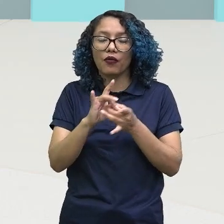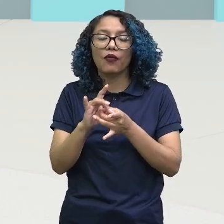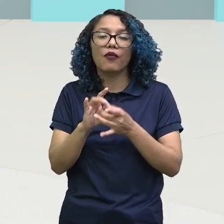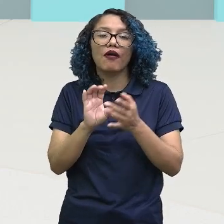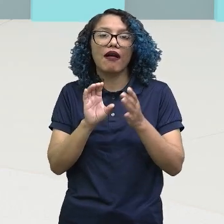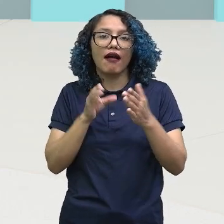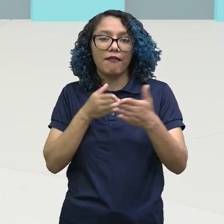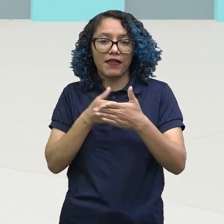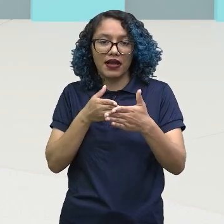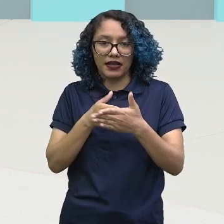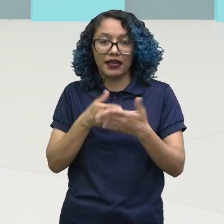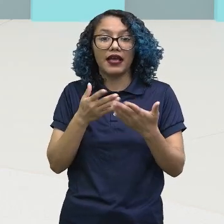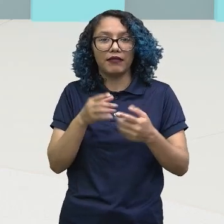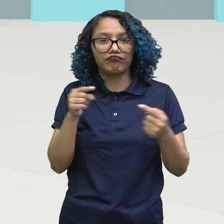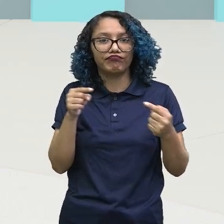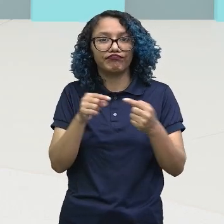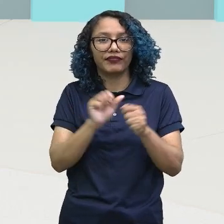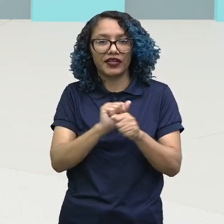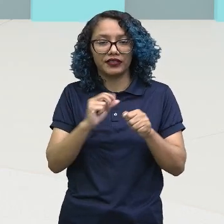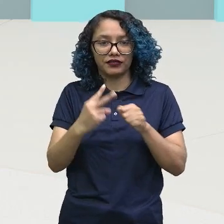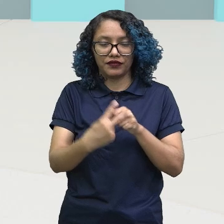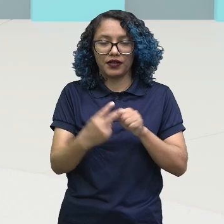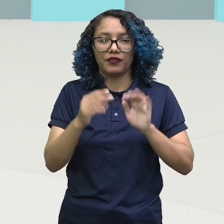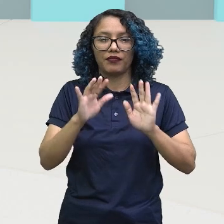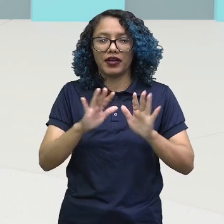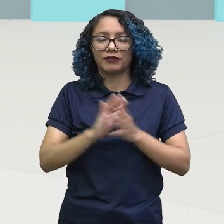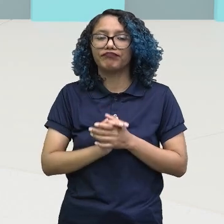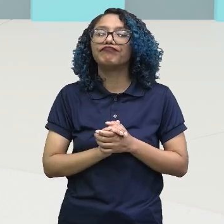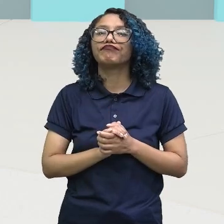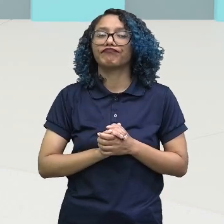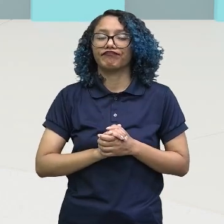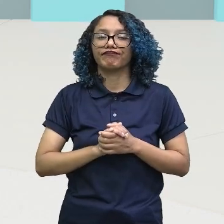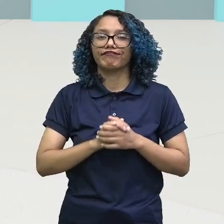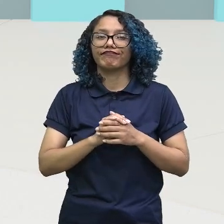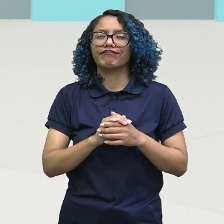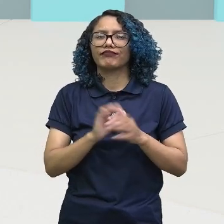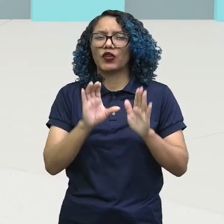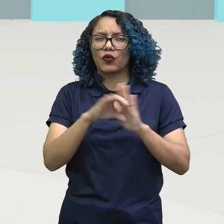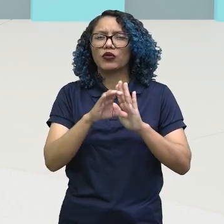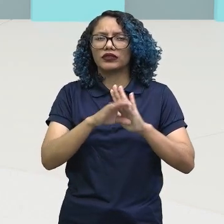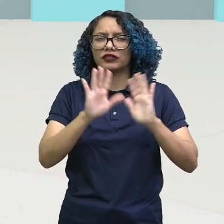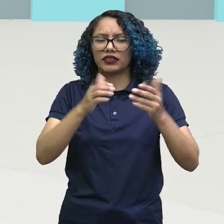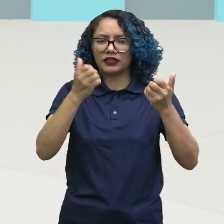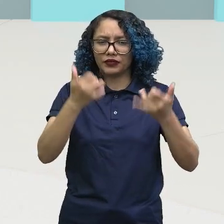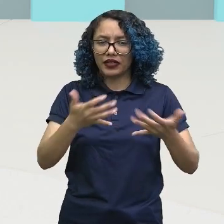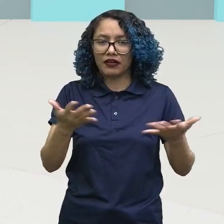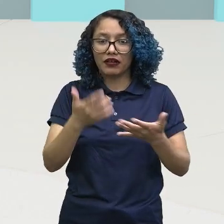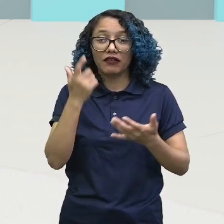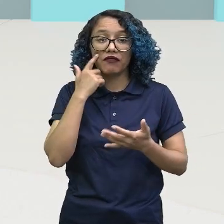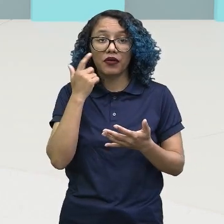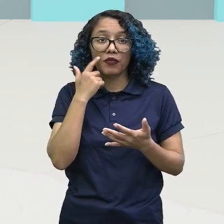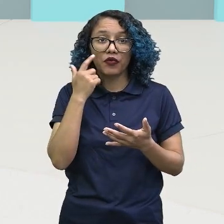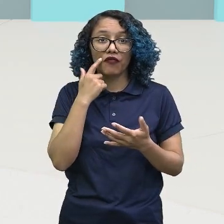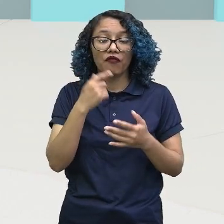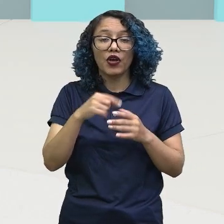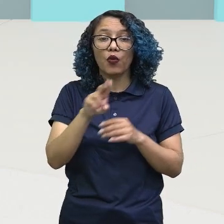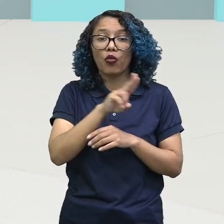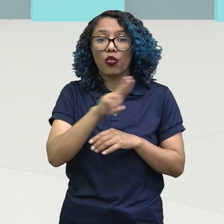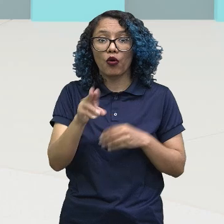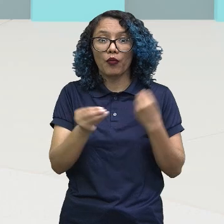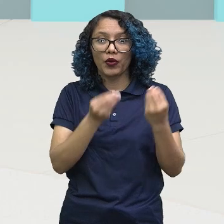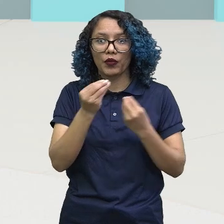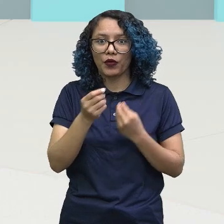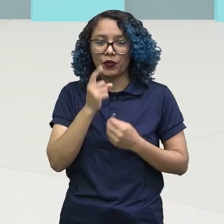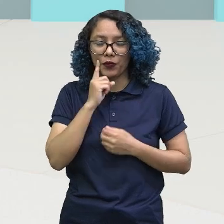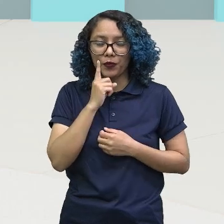advérbio. Beleza? Agora, sabendo de todos esses conceitos, respira fundo que nós vamos para a classificação. Eu quero que vocês vejam os